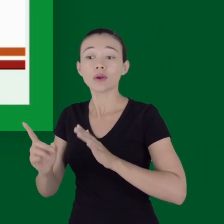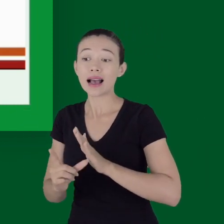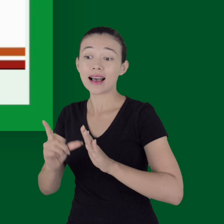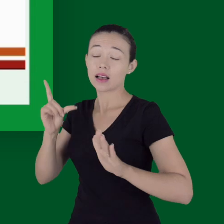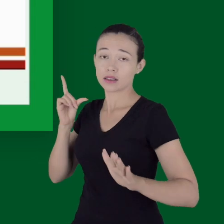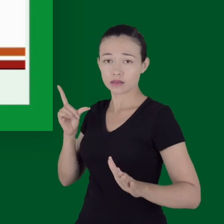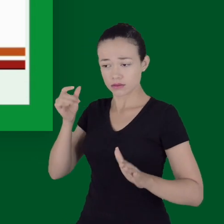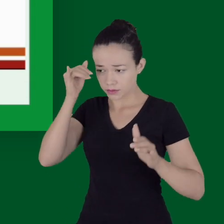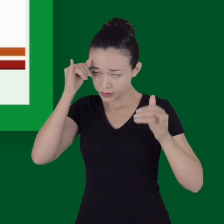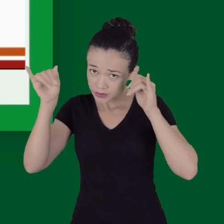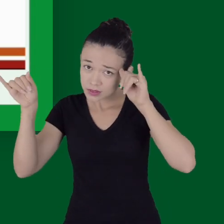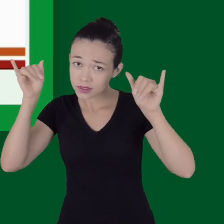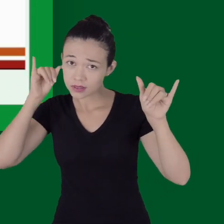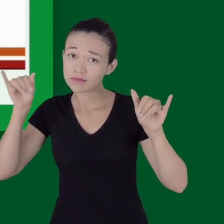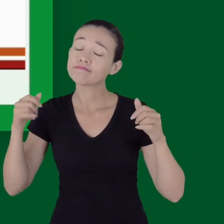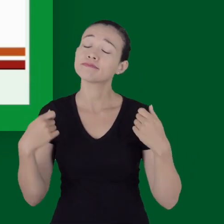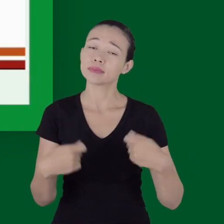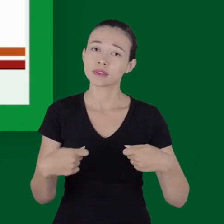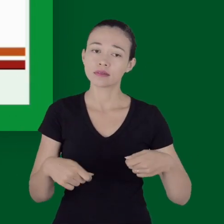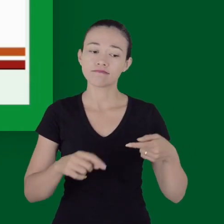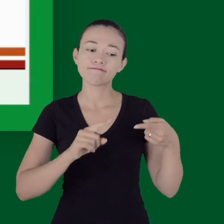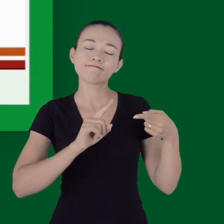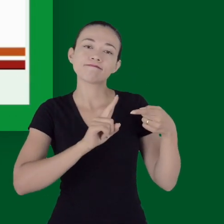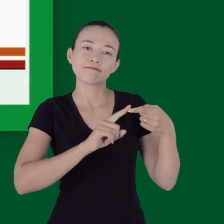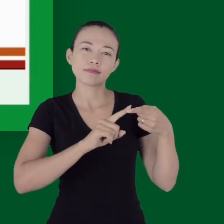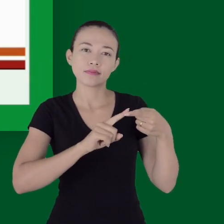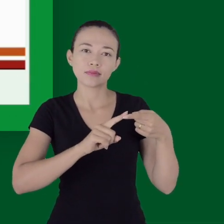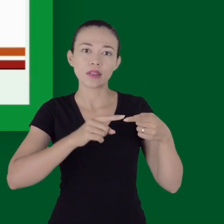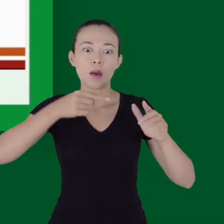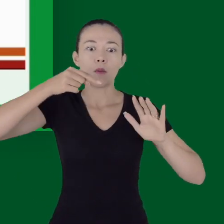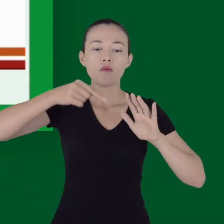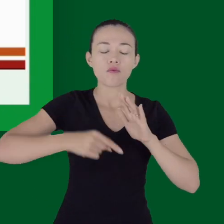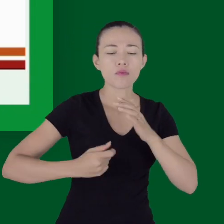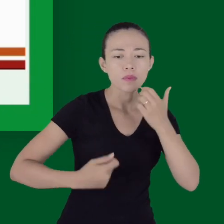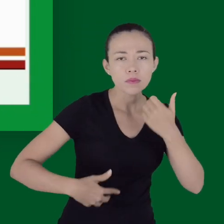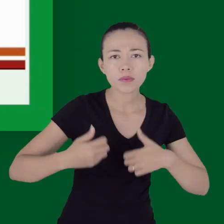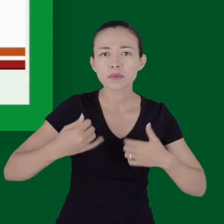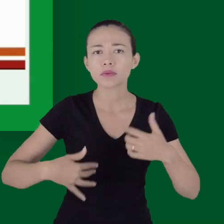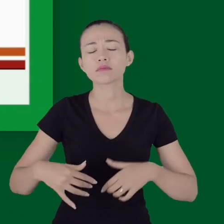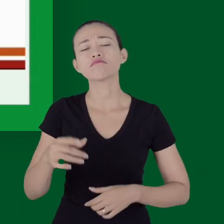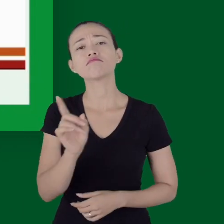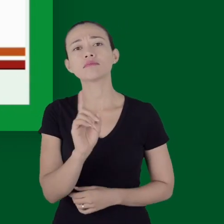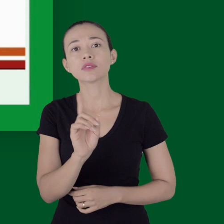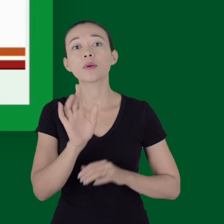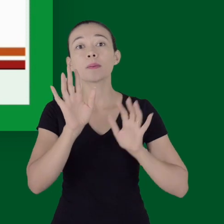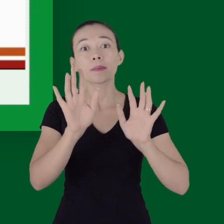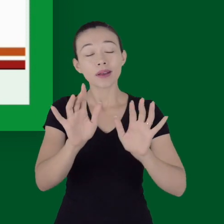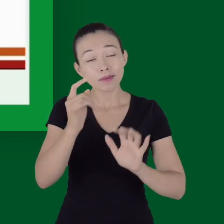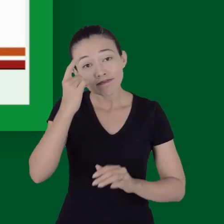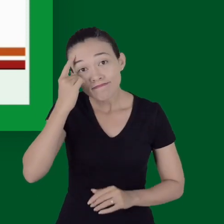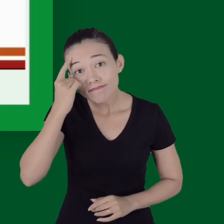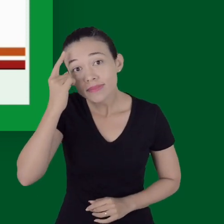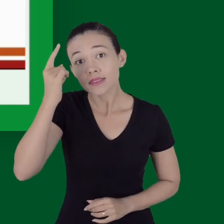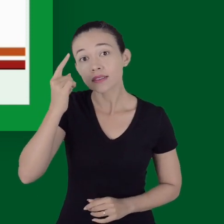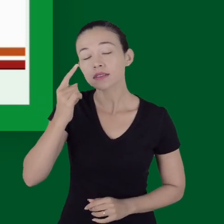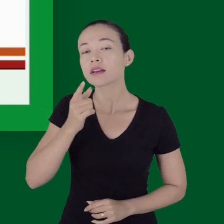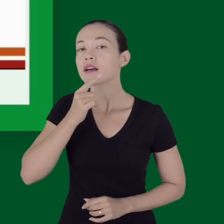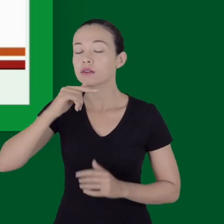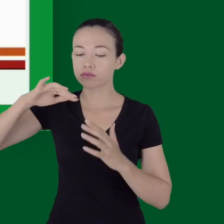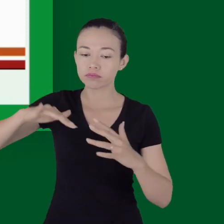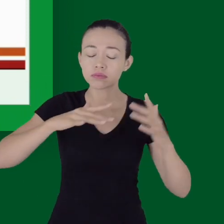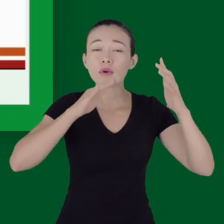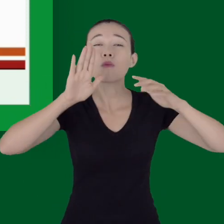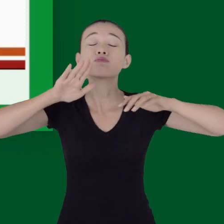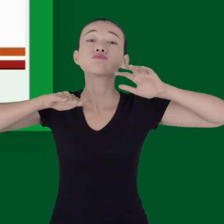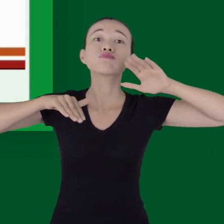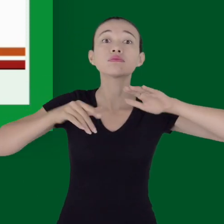vai se aprofundar durante esse tema aqui durante a aula, mas é muito importante lembrar que o afogamento, na maioria das